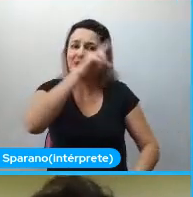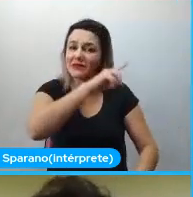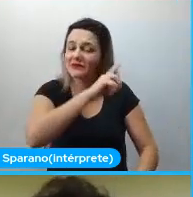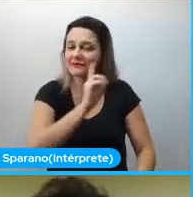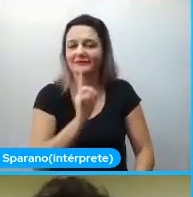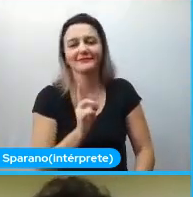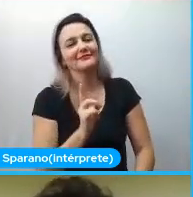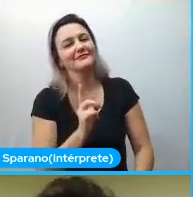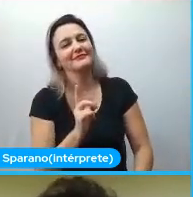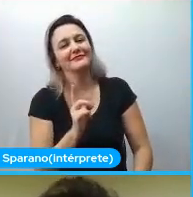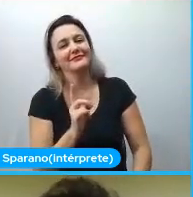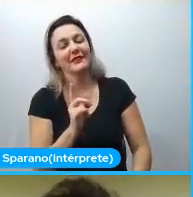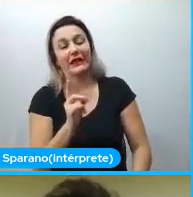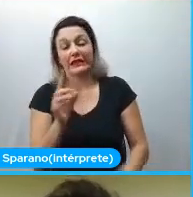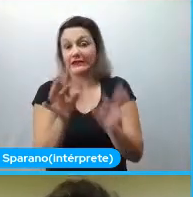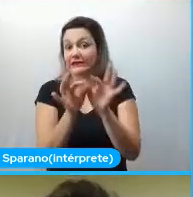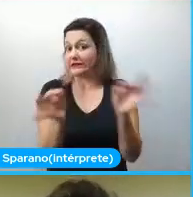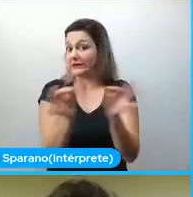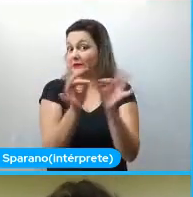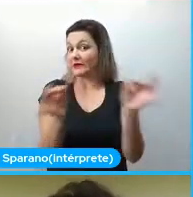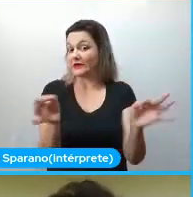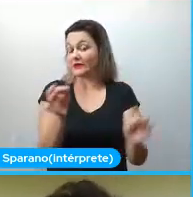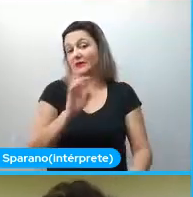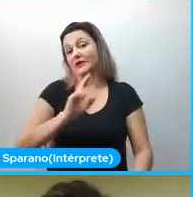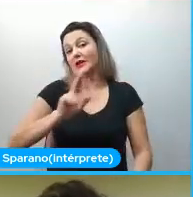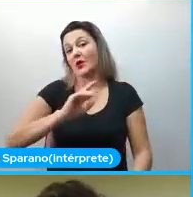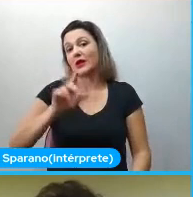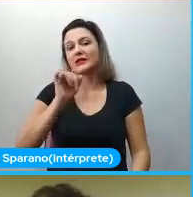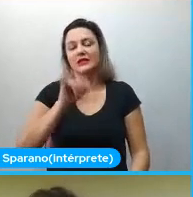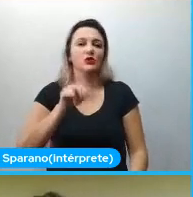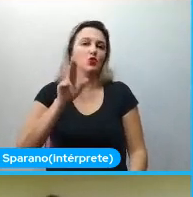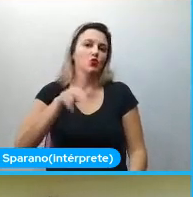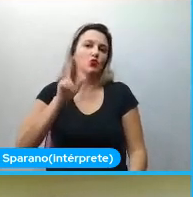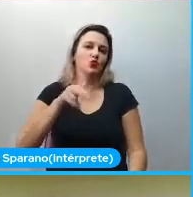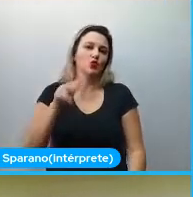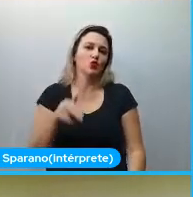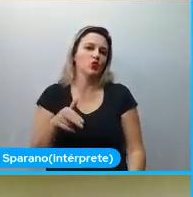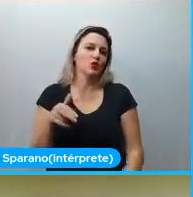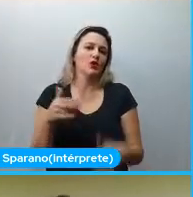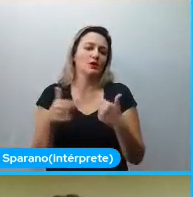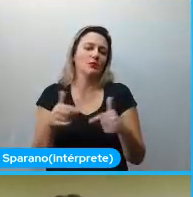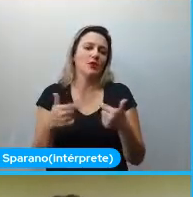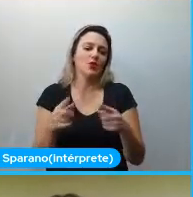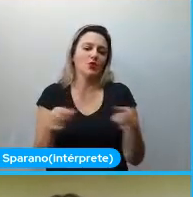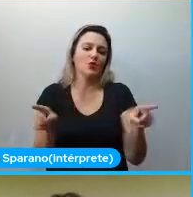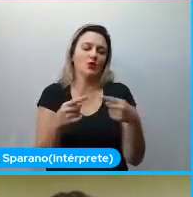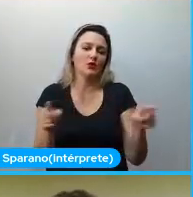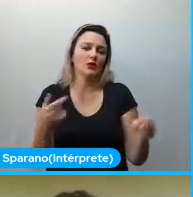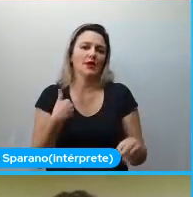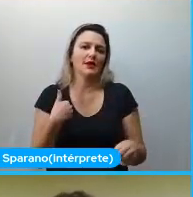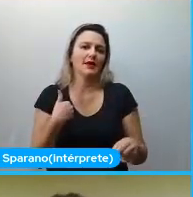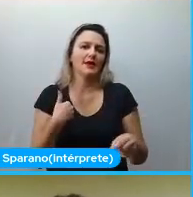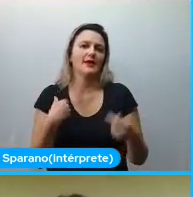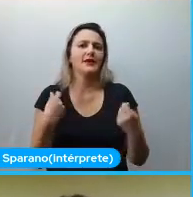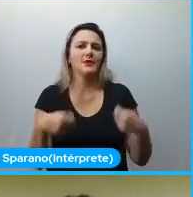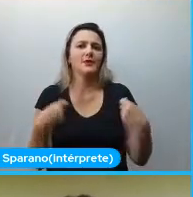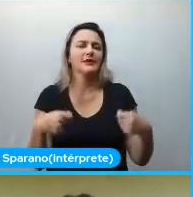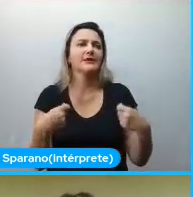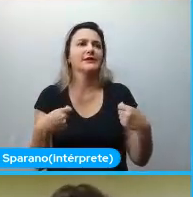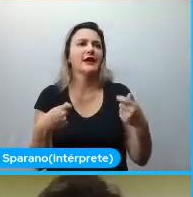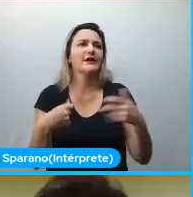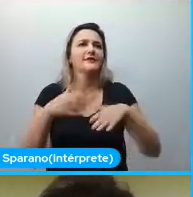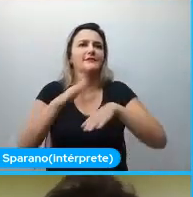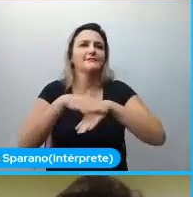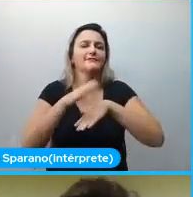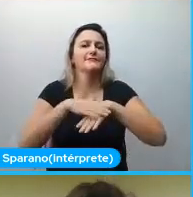aqui não é a coisa mais simples realmente de se escrever para quem nunca mexeu com música. Eu, no caso, tipo, eu tive que tirar esse ritmo, escrever na partitura e botar para